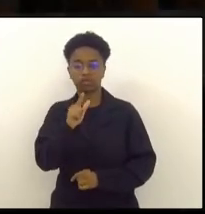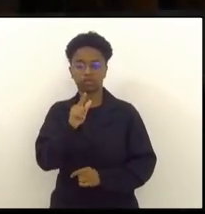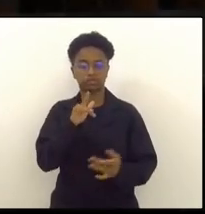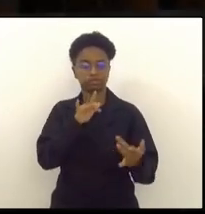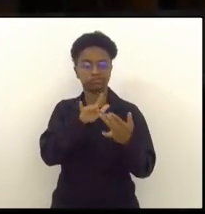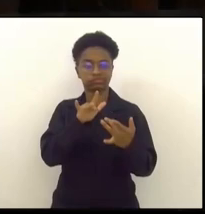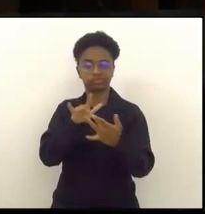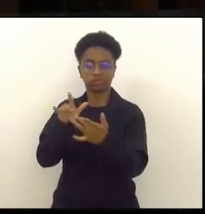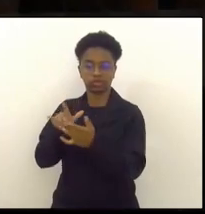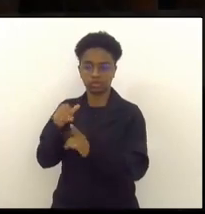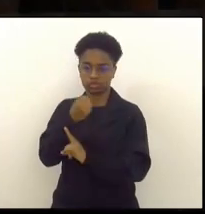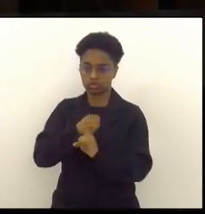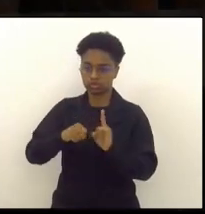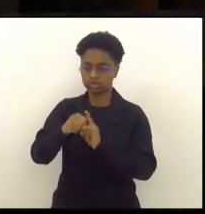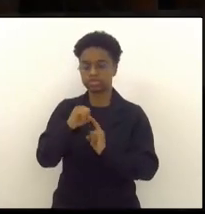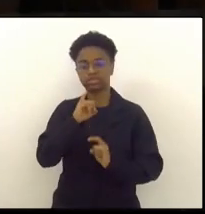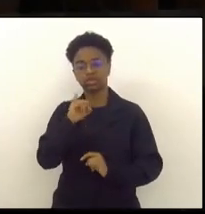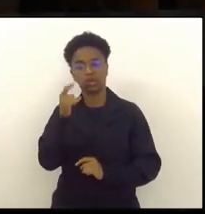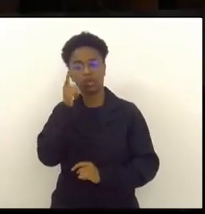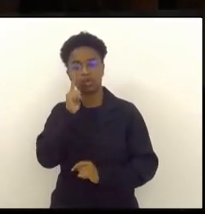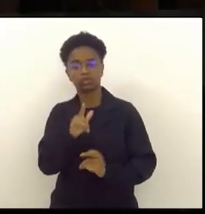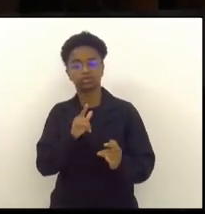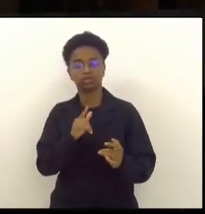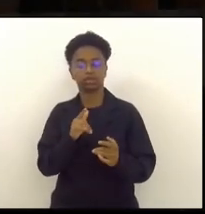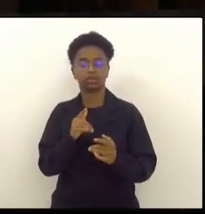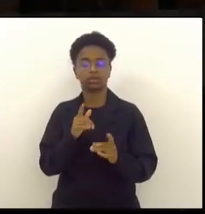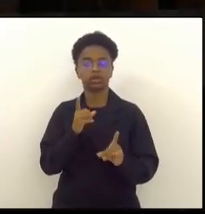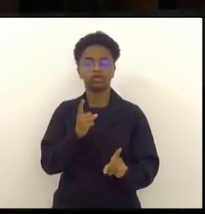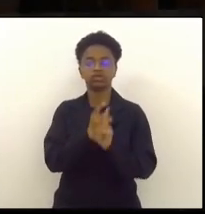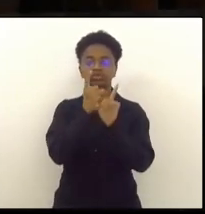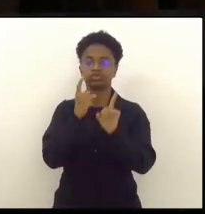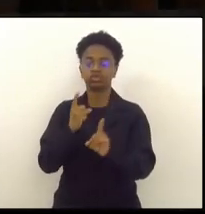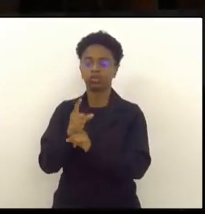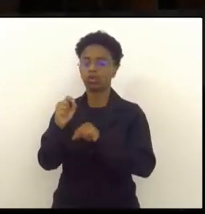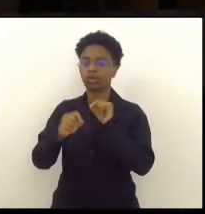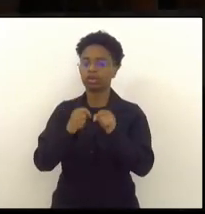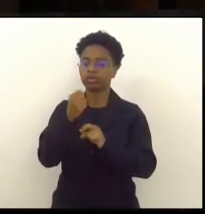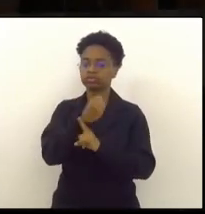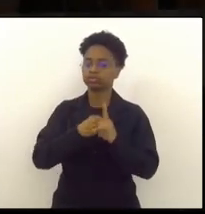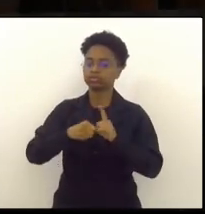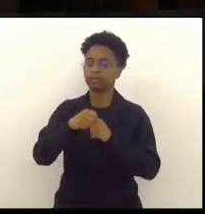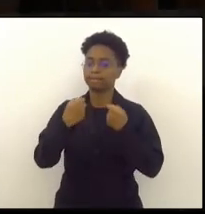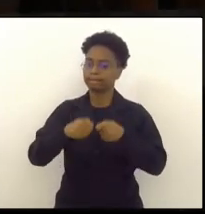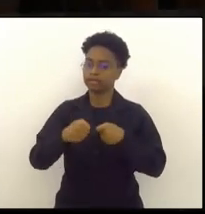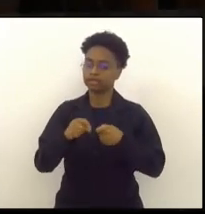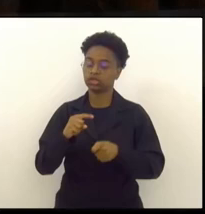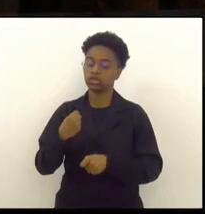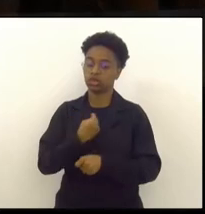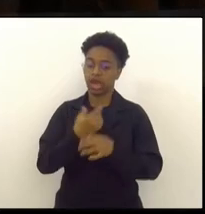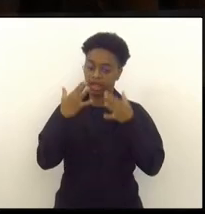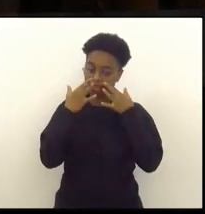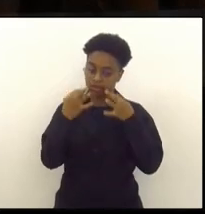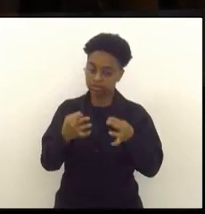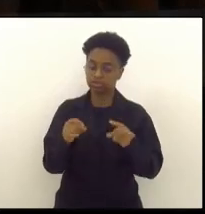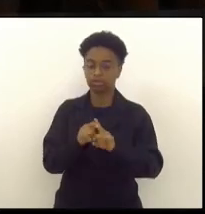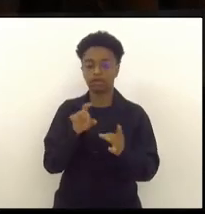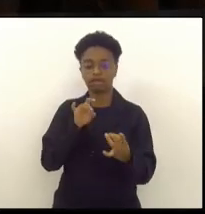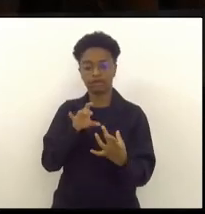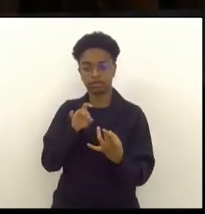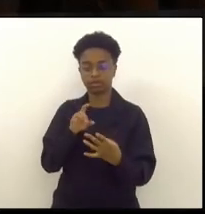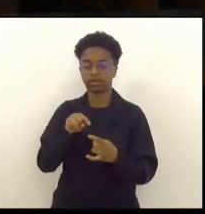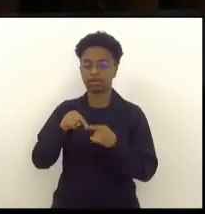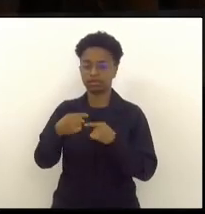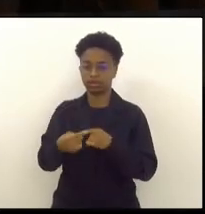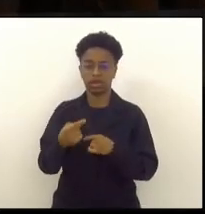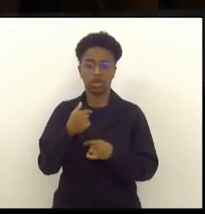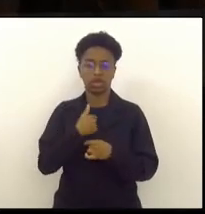sociedade, quando chegamos junto com a sociedade, identificamos as demandas da sociedade, ouvimos e damos o retorno. Eu não faço nada